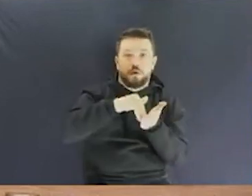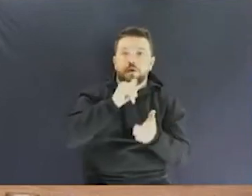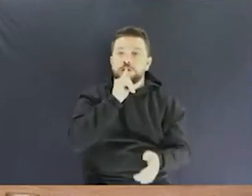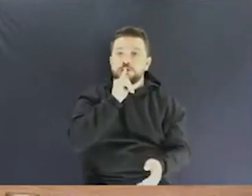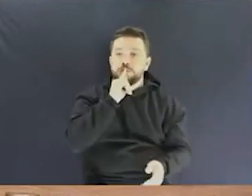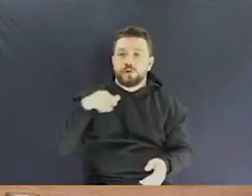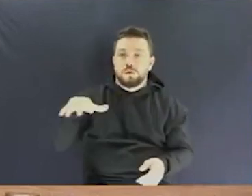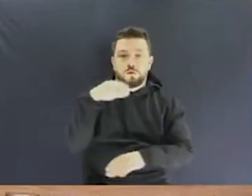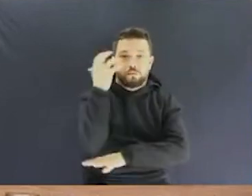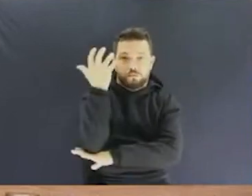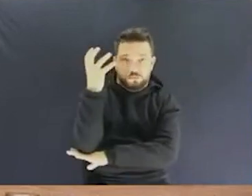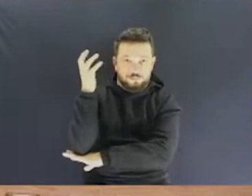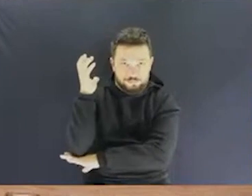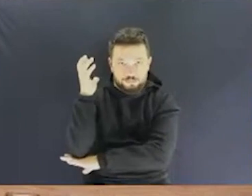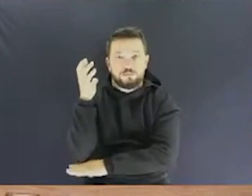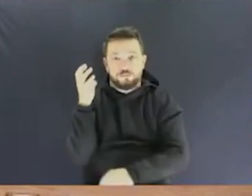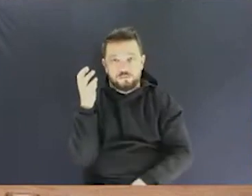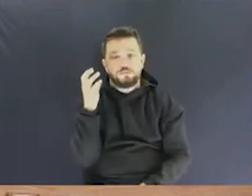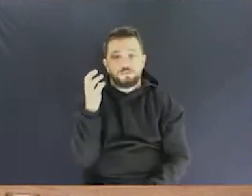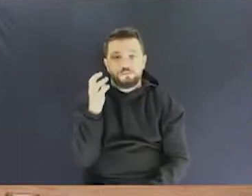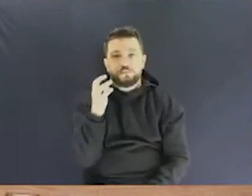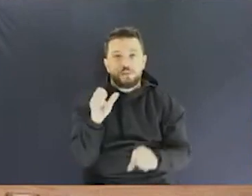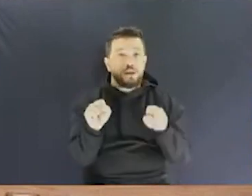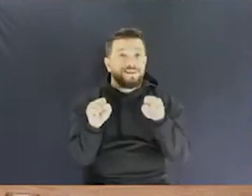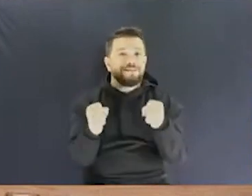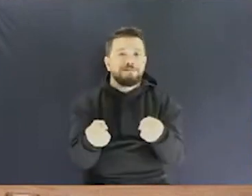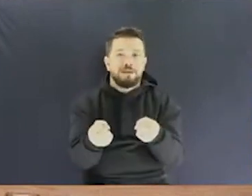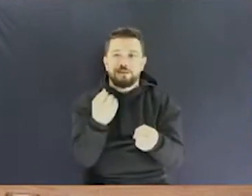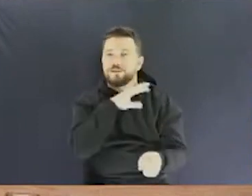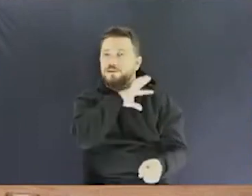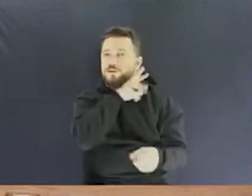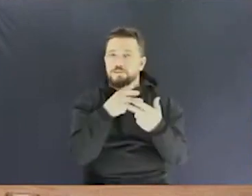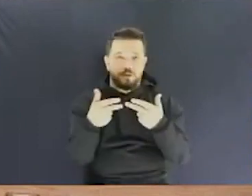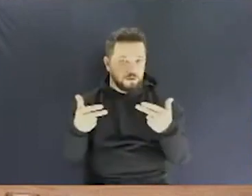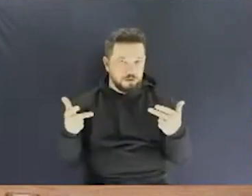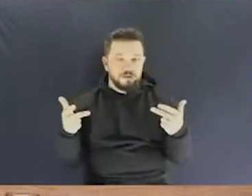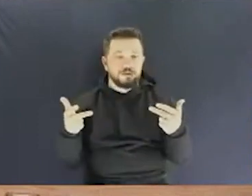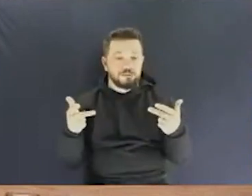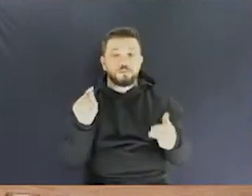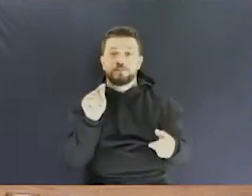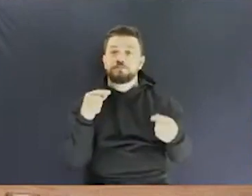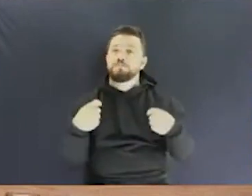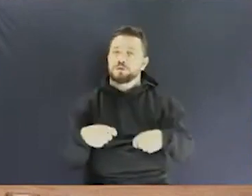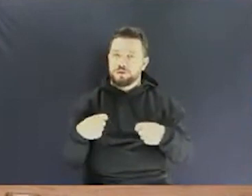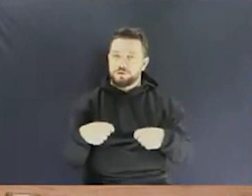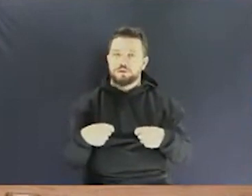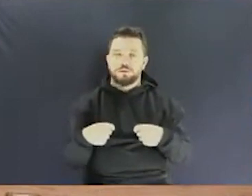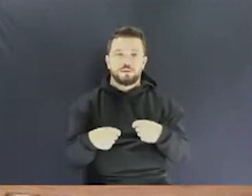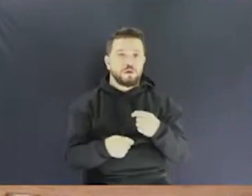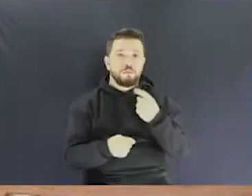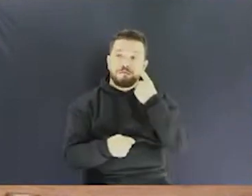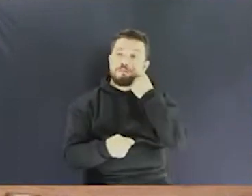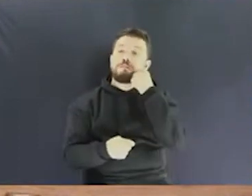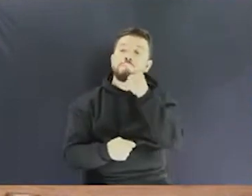na parte da defesa dos animais, enfim, a gente também buscar com eles especificamente quais são as ações e quais